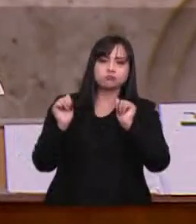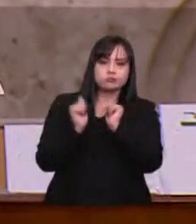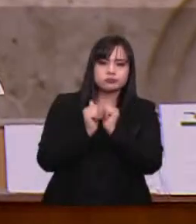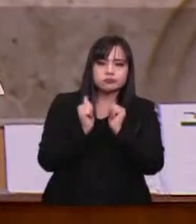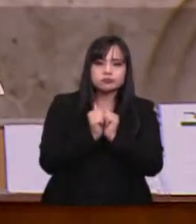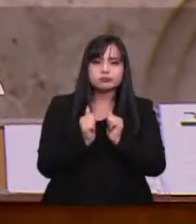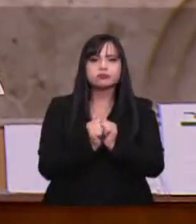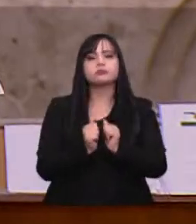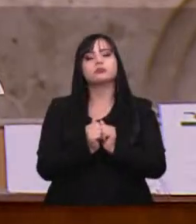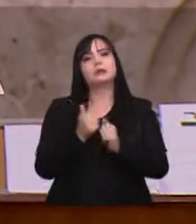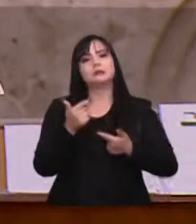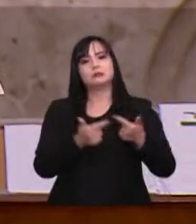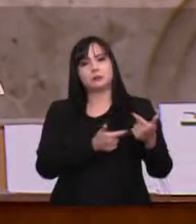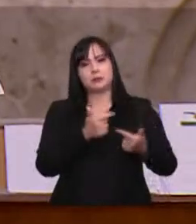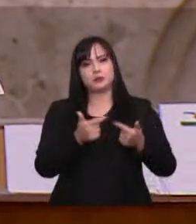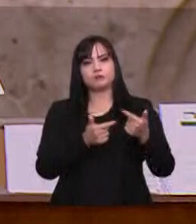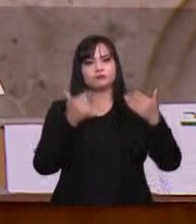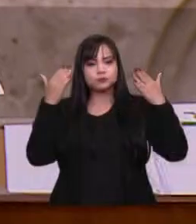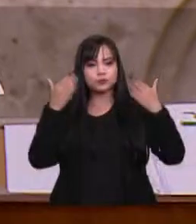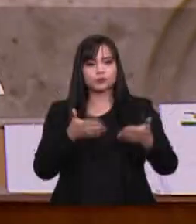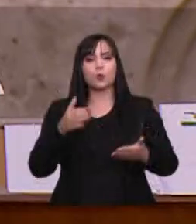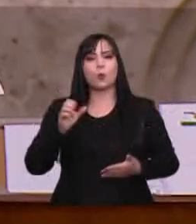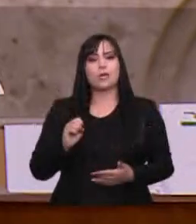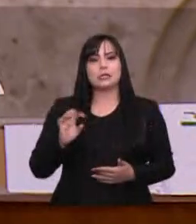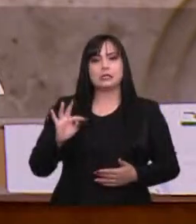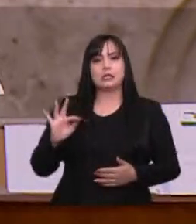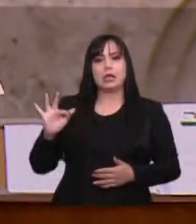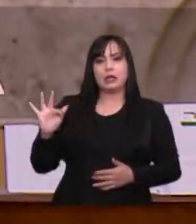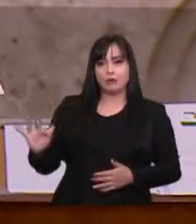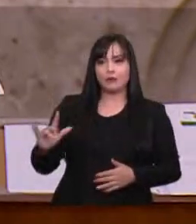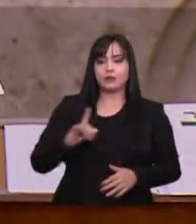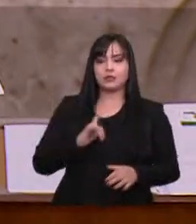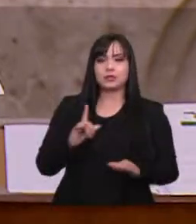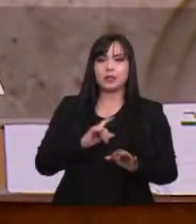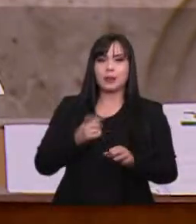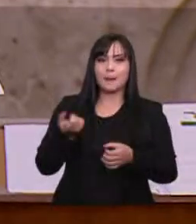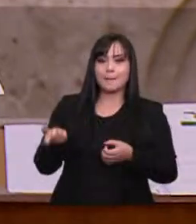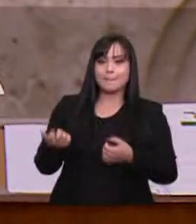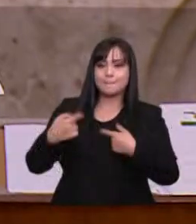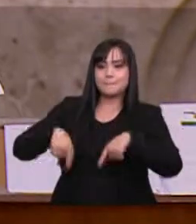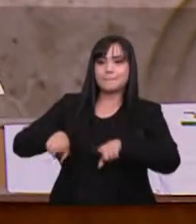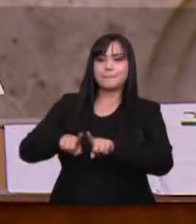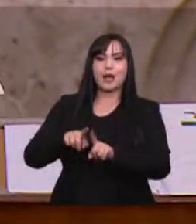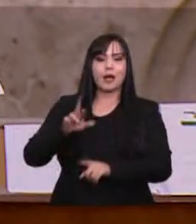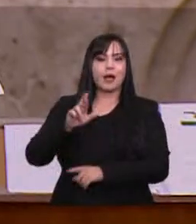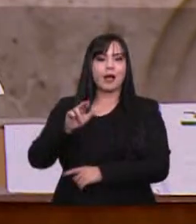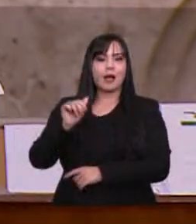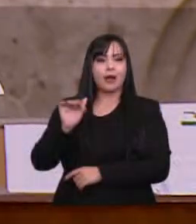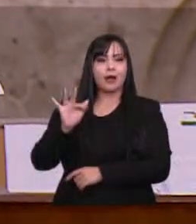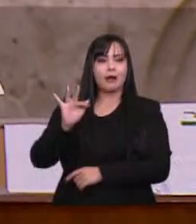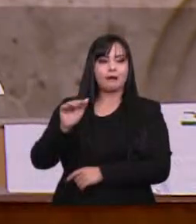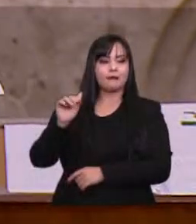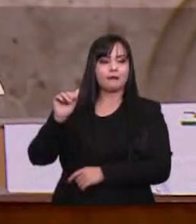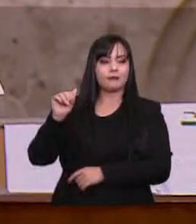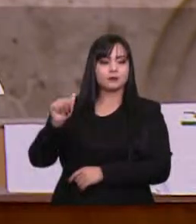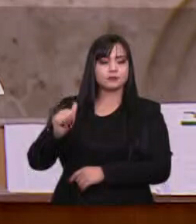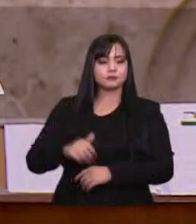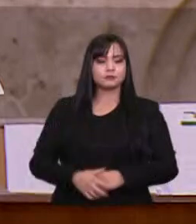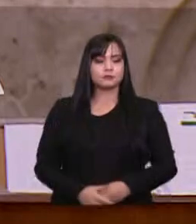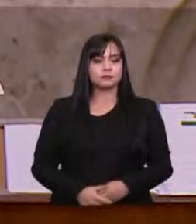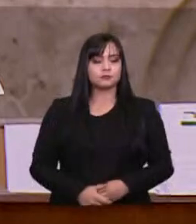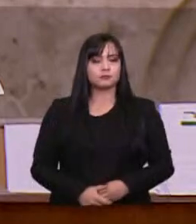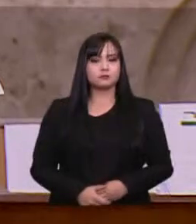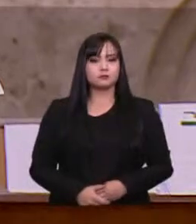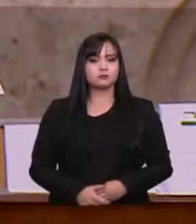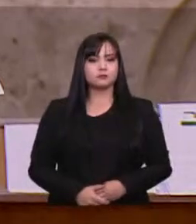a nossa atividade física Supremo conta também com a Rafa que na verdade faz o agrupamento dos